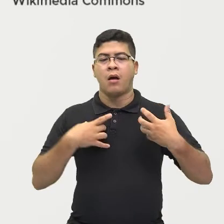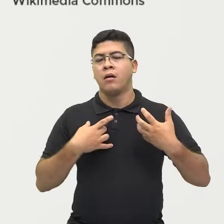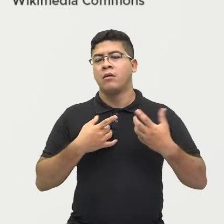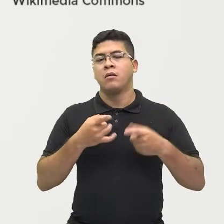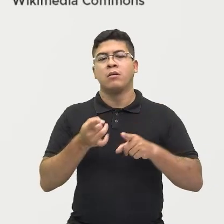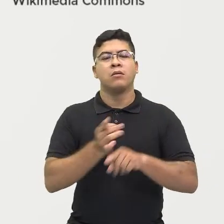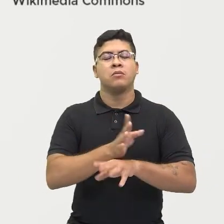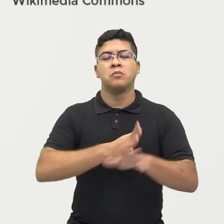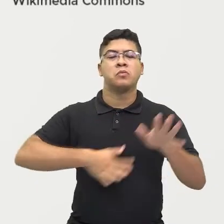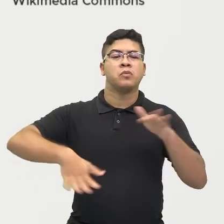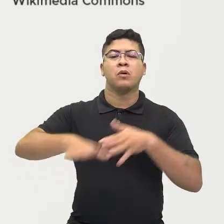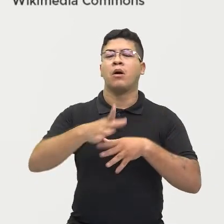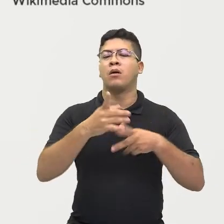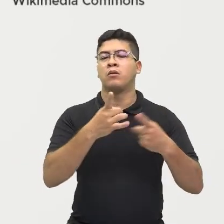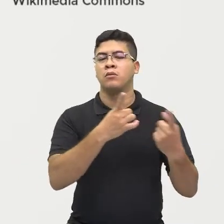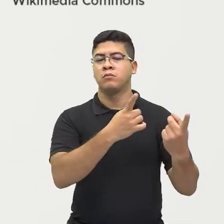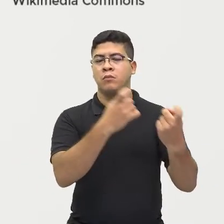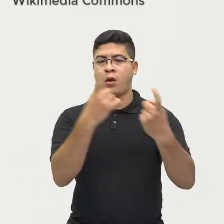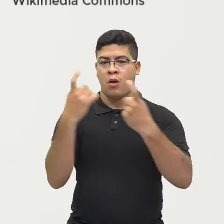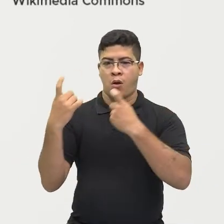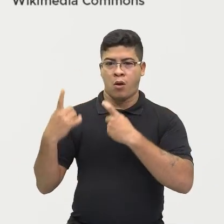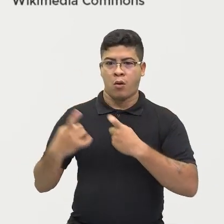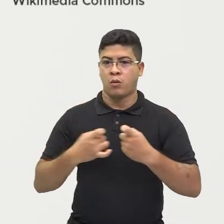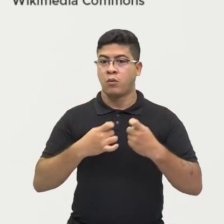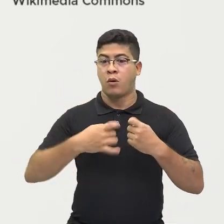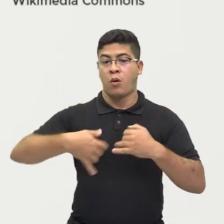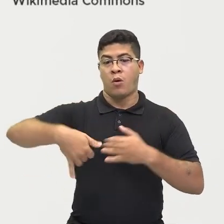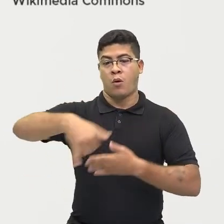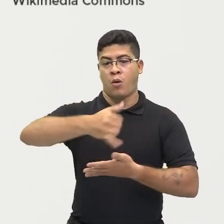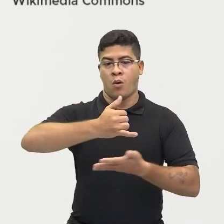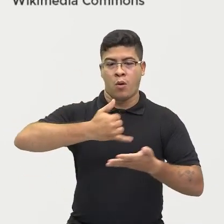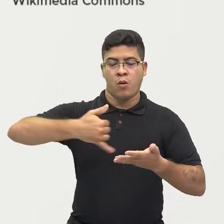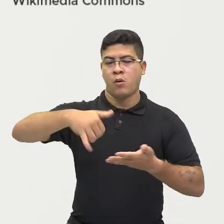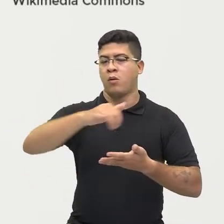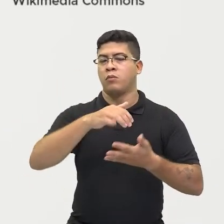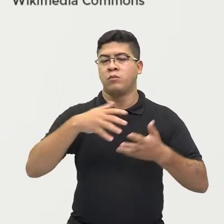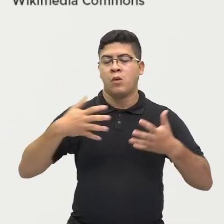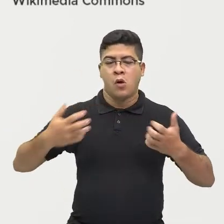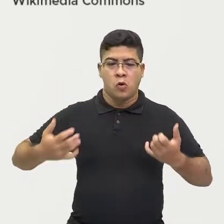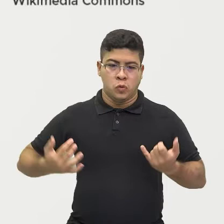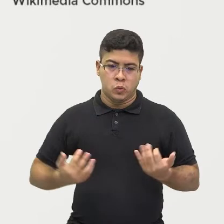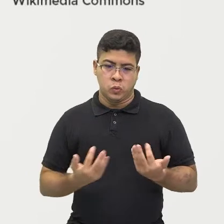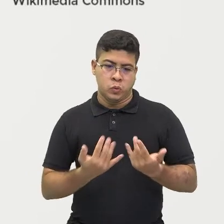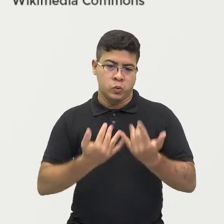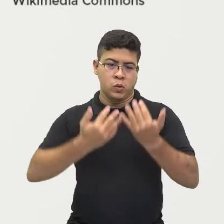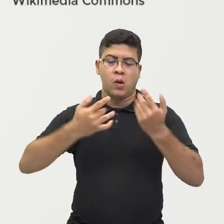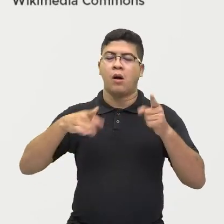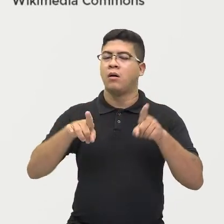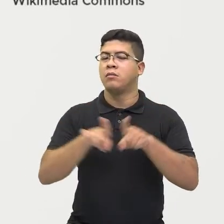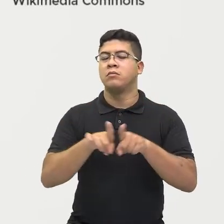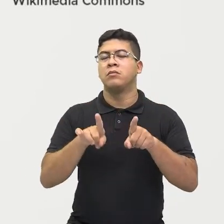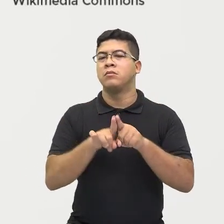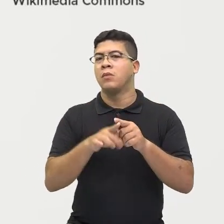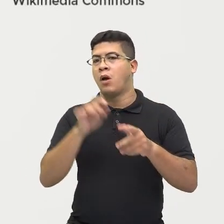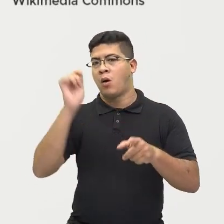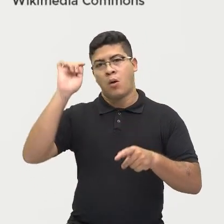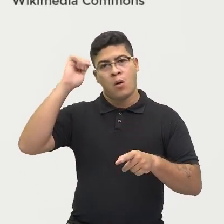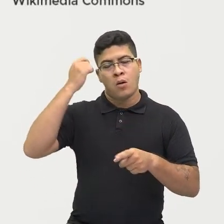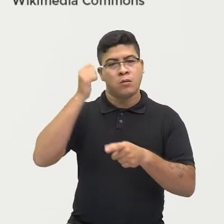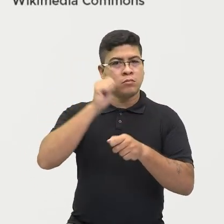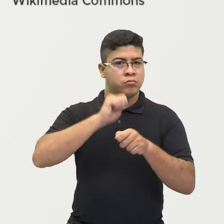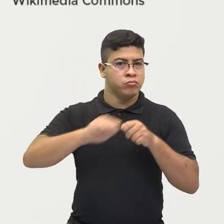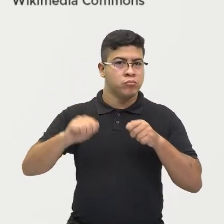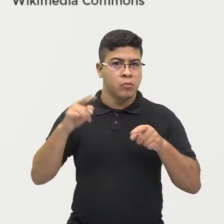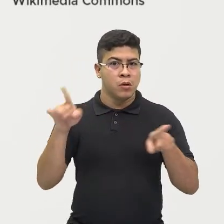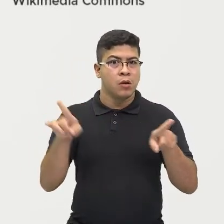a todos os perfumes de óleos, calores de carvão. Então ele quer se